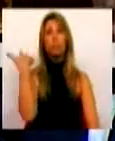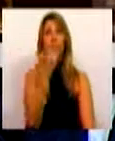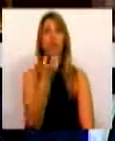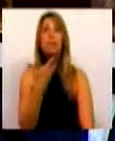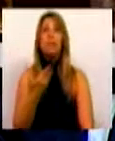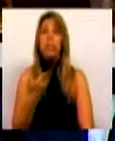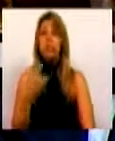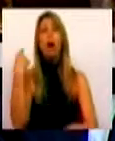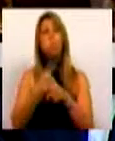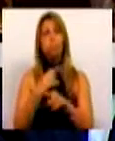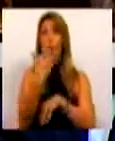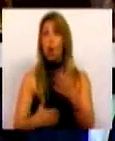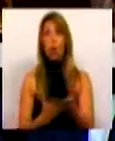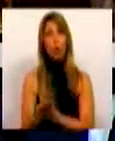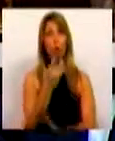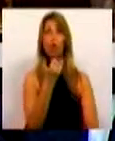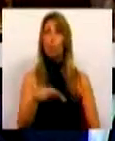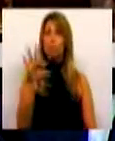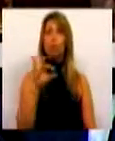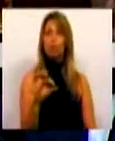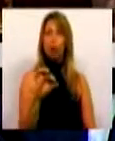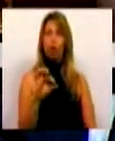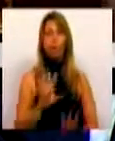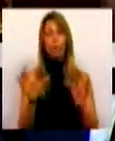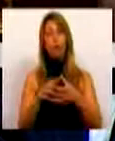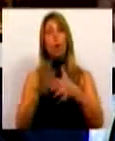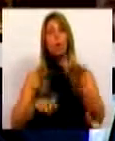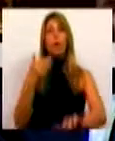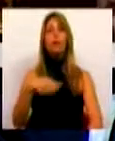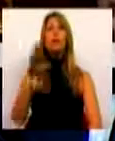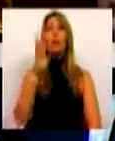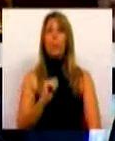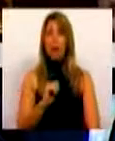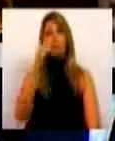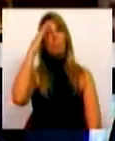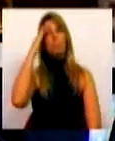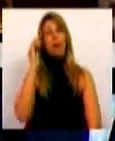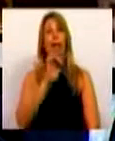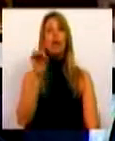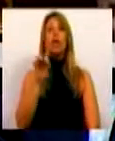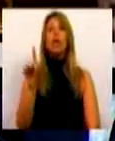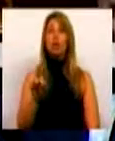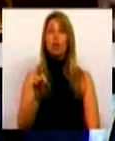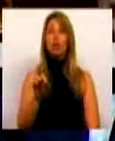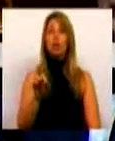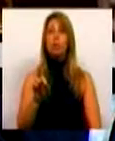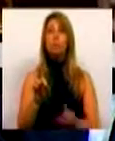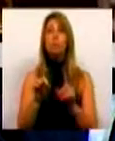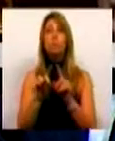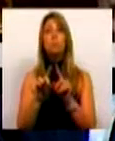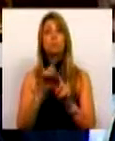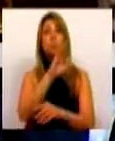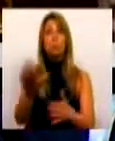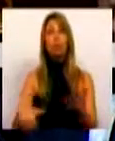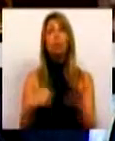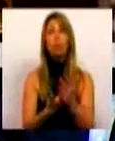que irá manter-se em 2018. O Grupo Parlamentar do Partido Socialista considera que as questões suscitadas pelas